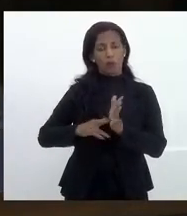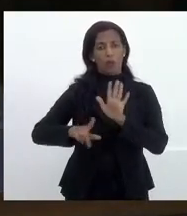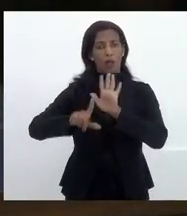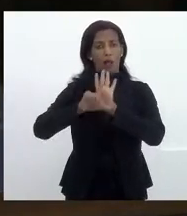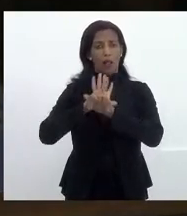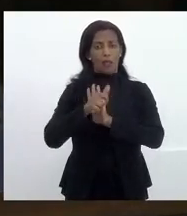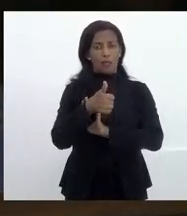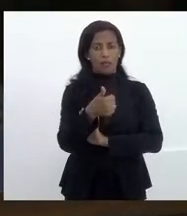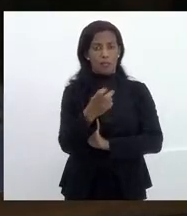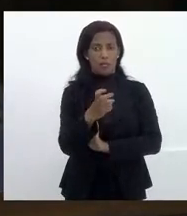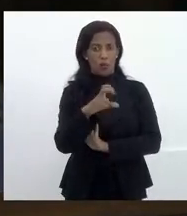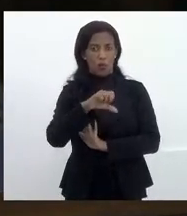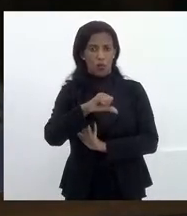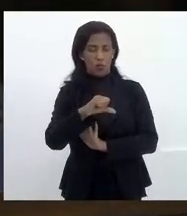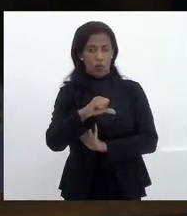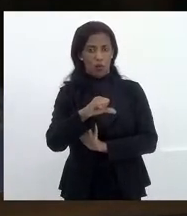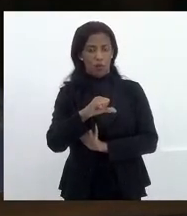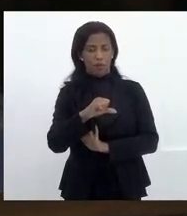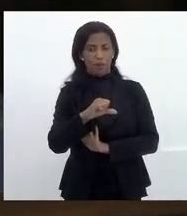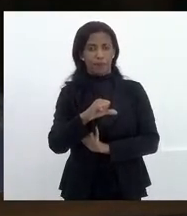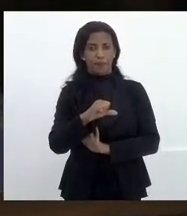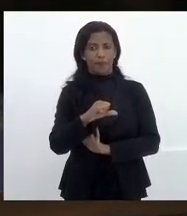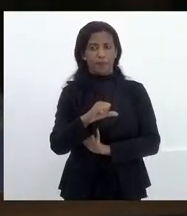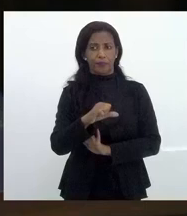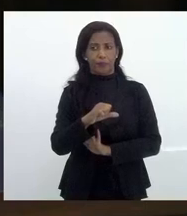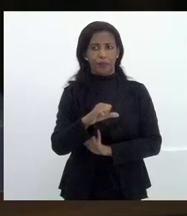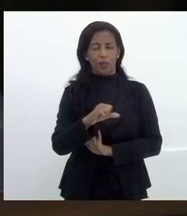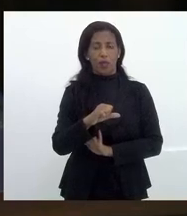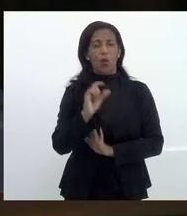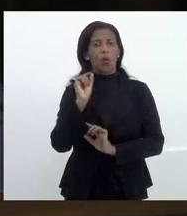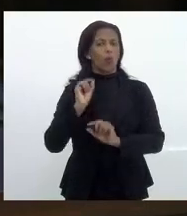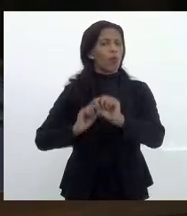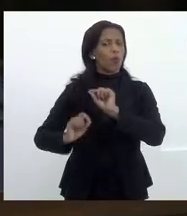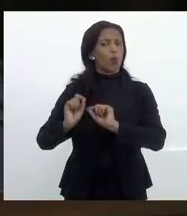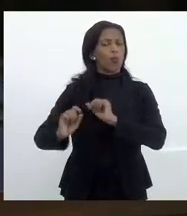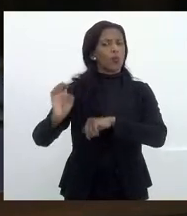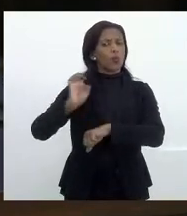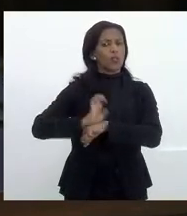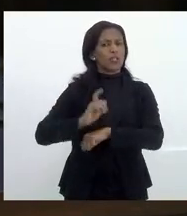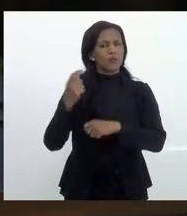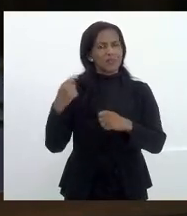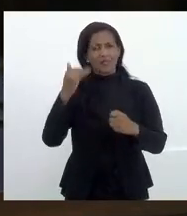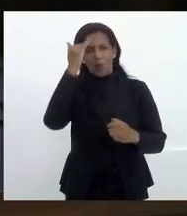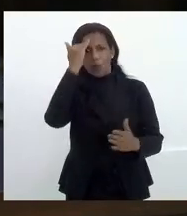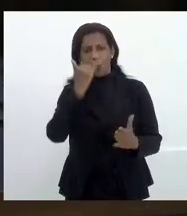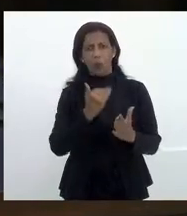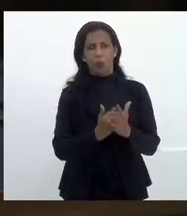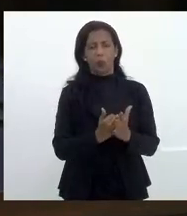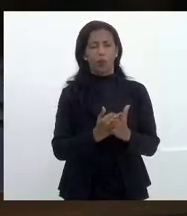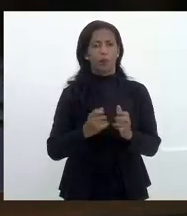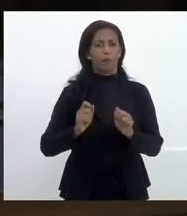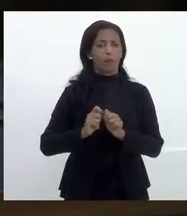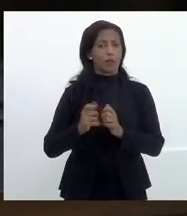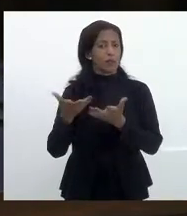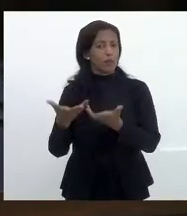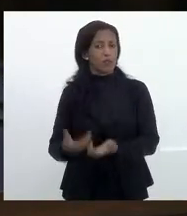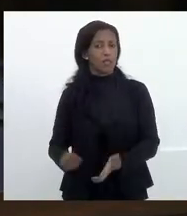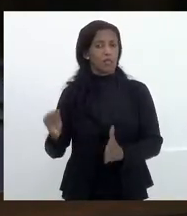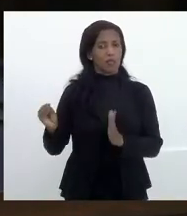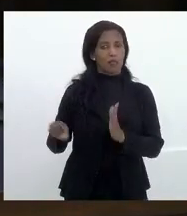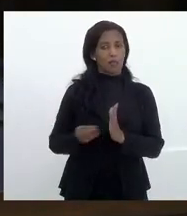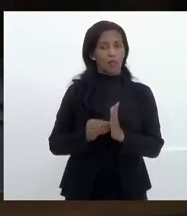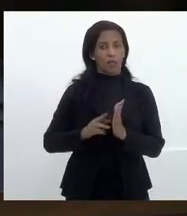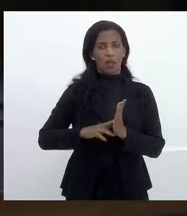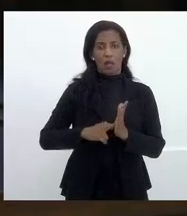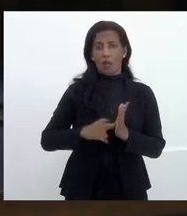nº 159 quando regulamenta é o que seria né O que que o estado deveria cumprir para que fosse admitida no regime